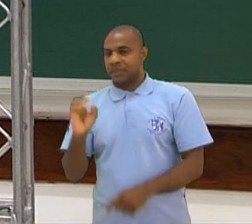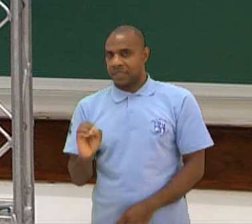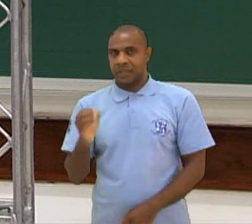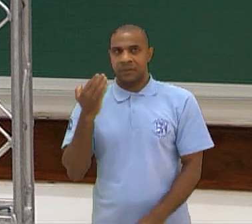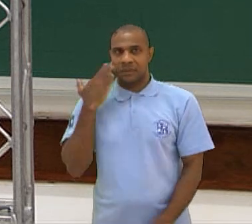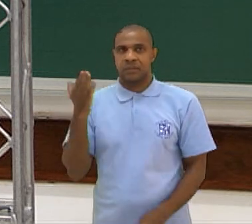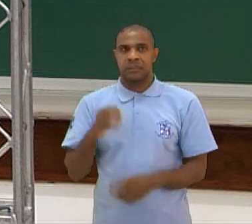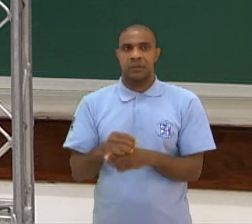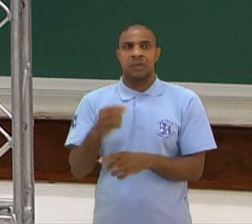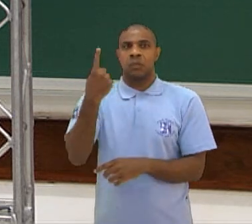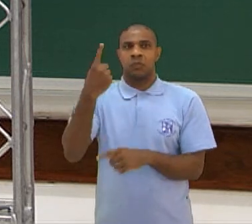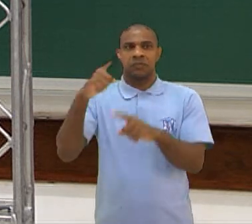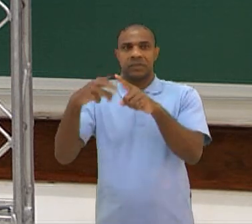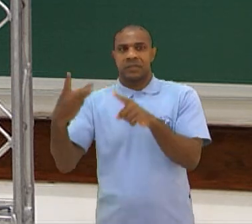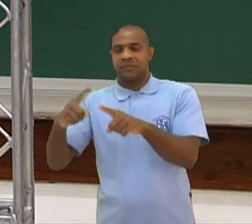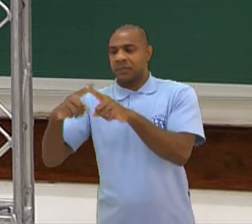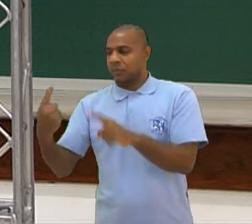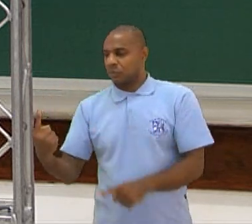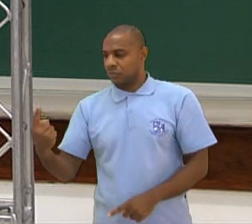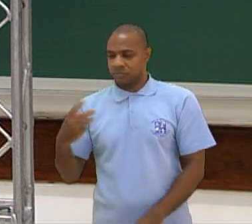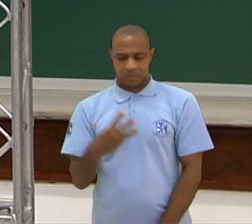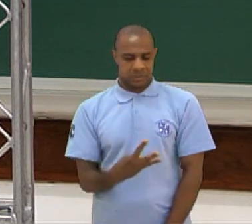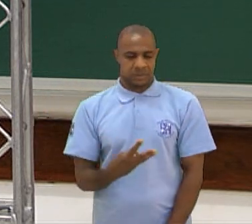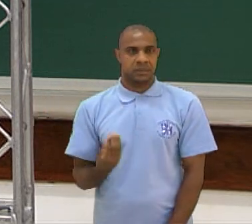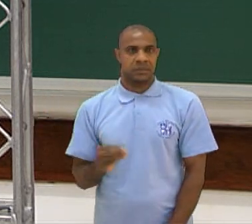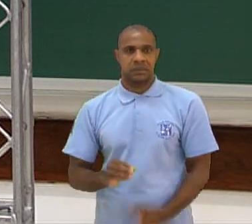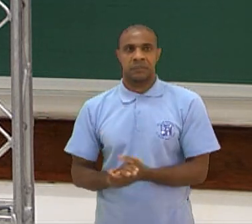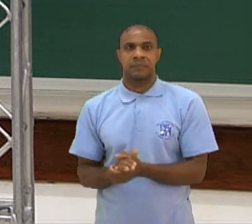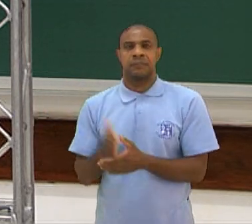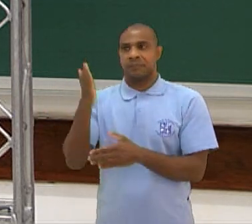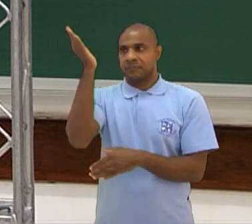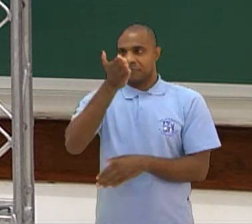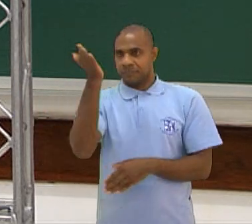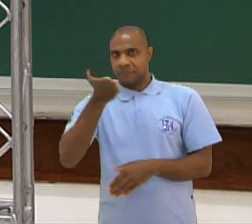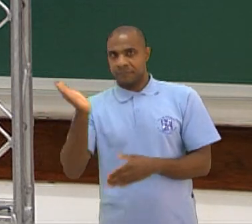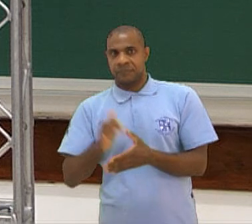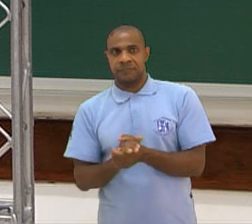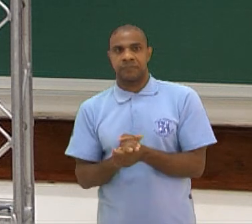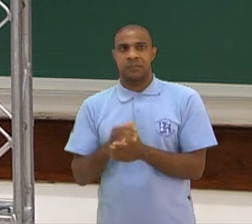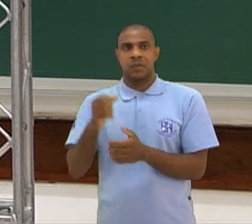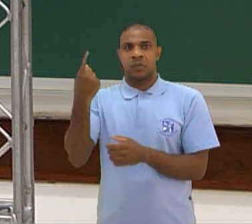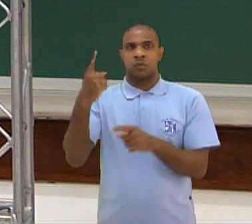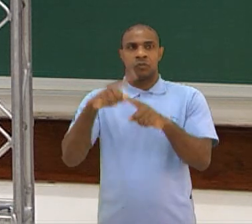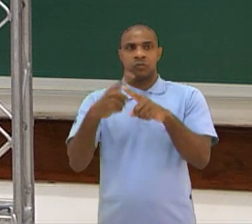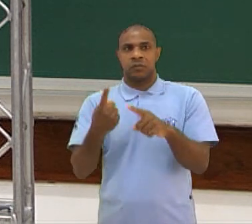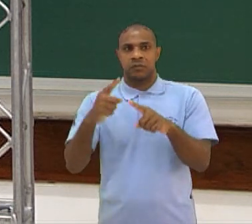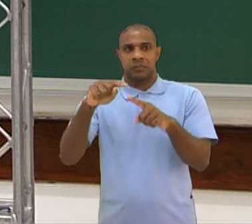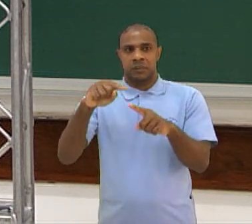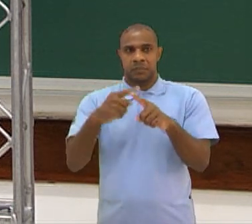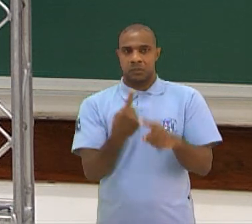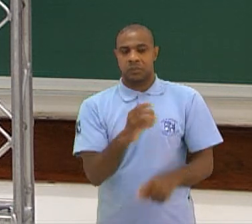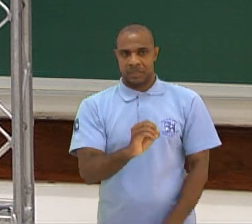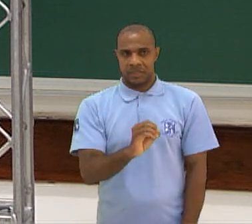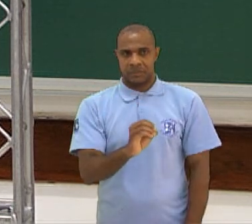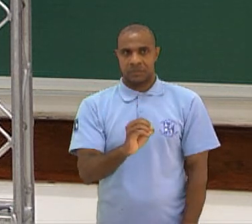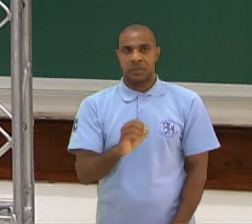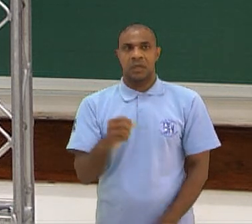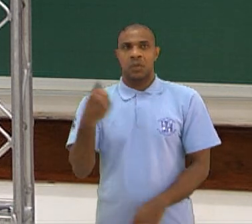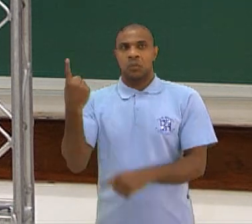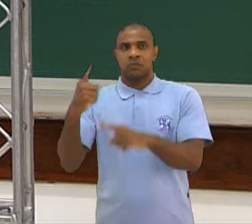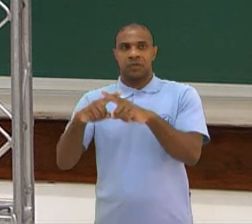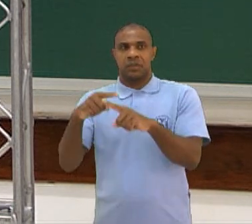fosse um termo independente de Z, de Y, de X, de Y, de Z, ele também seria uma incógnita. Só que daí você teria um